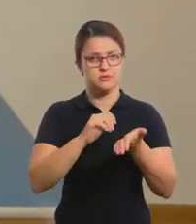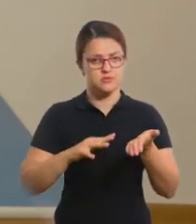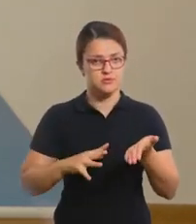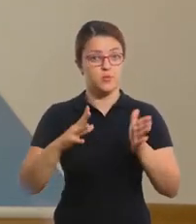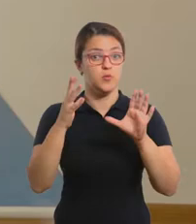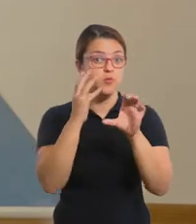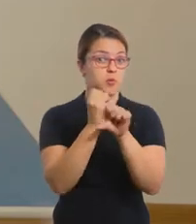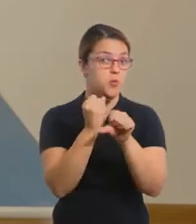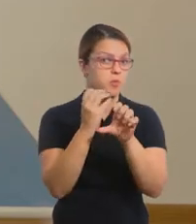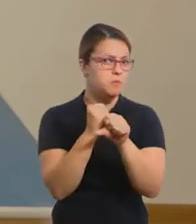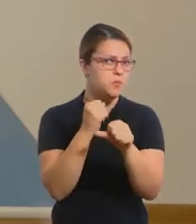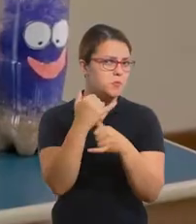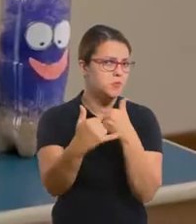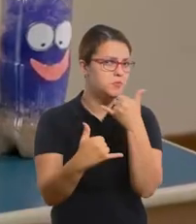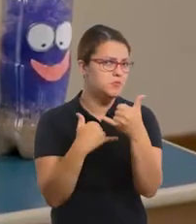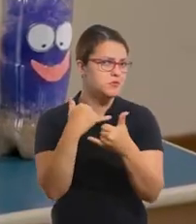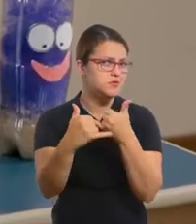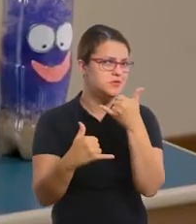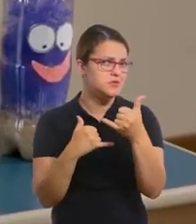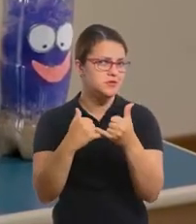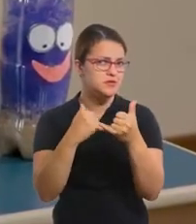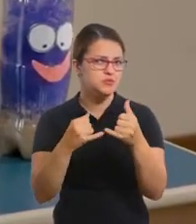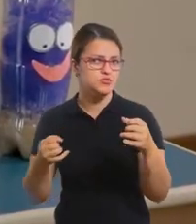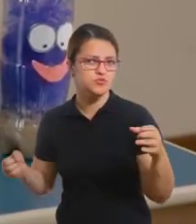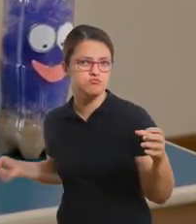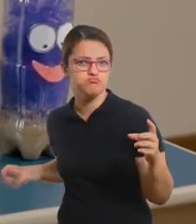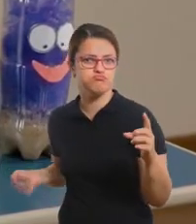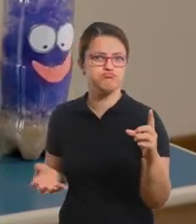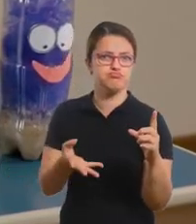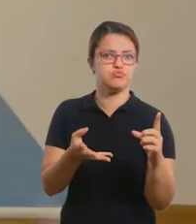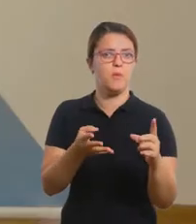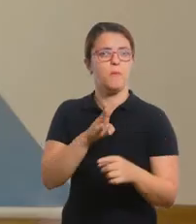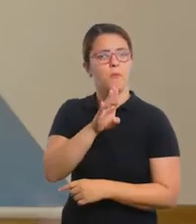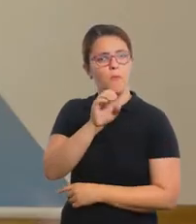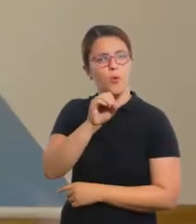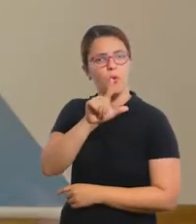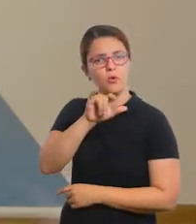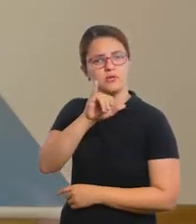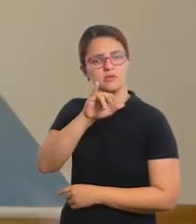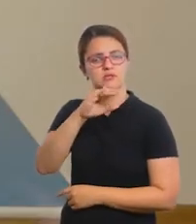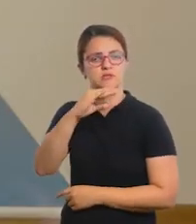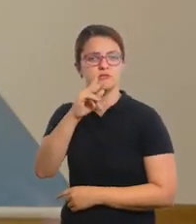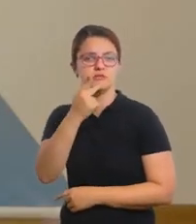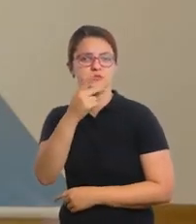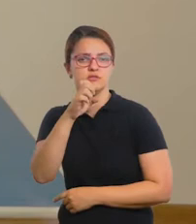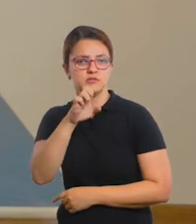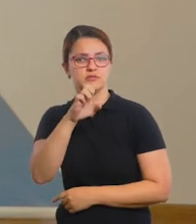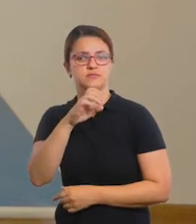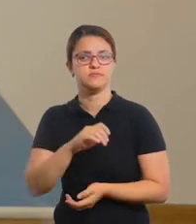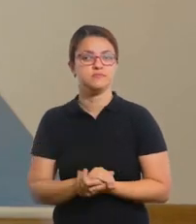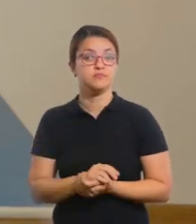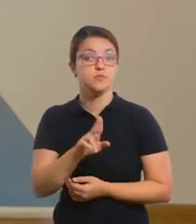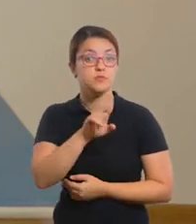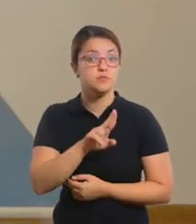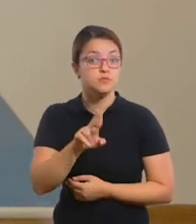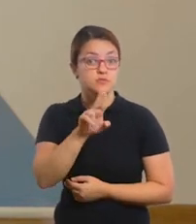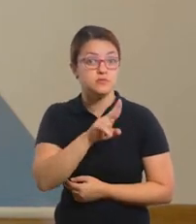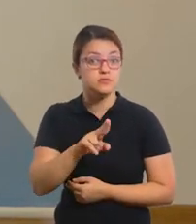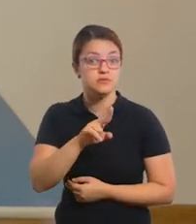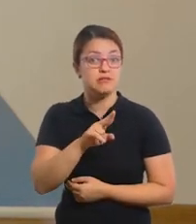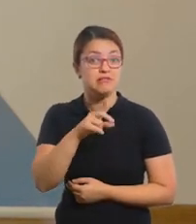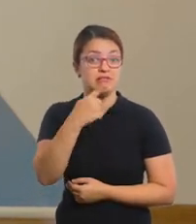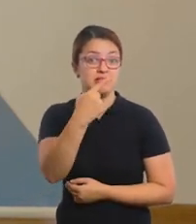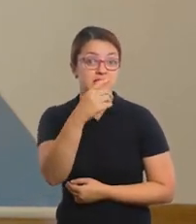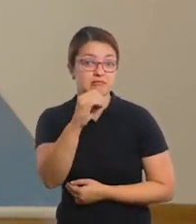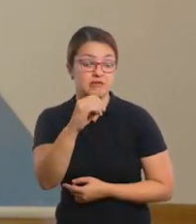a soma, um joguinho de boliche que vocês vão fazer em casa. Então, vocês vão precisar de 10 garrafas PET.